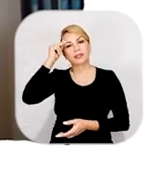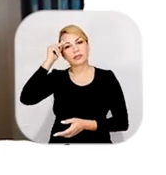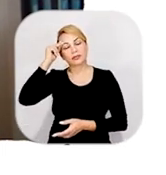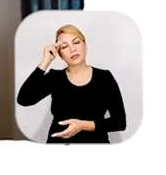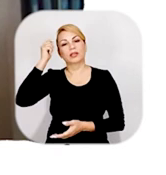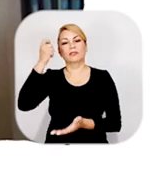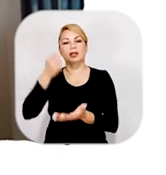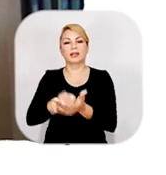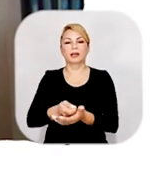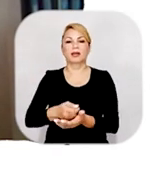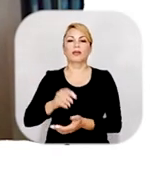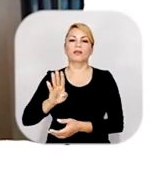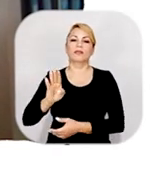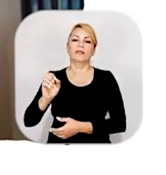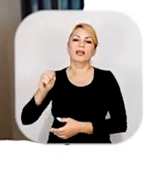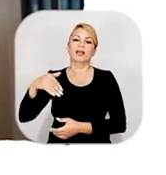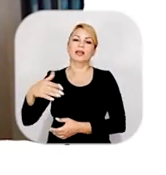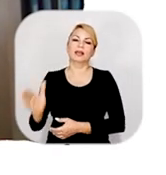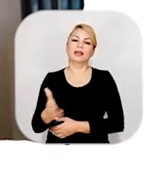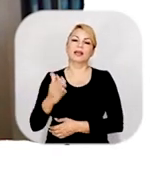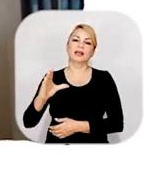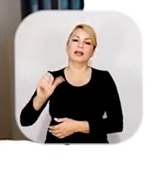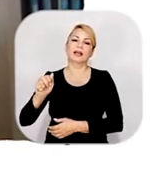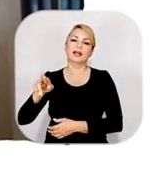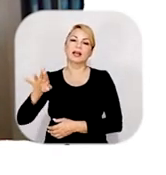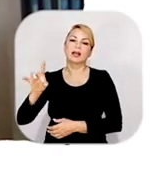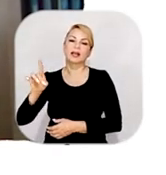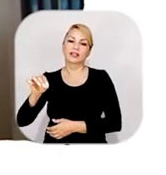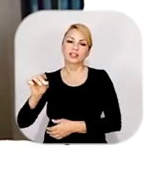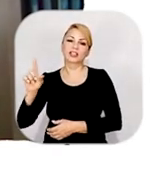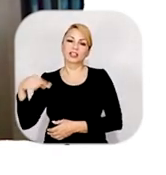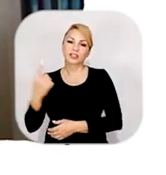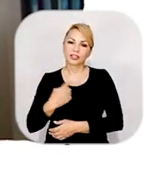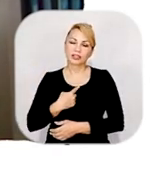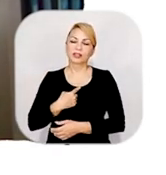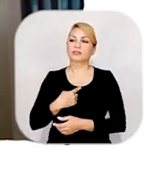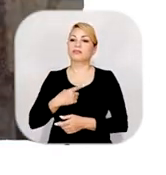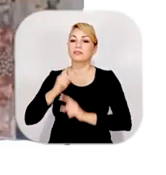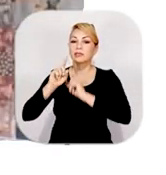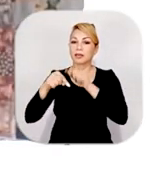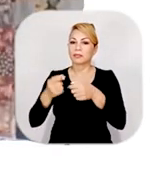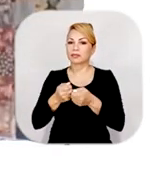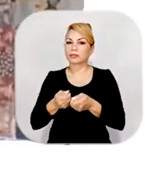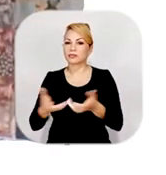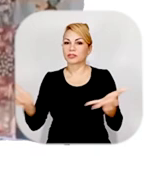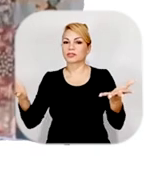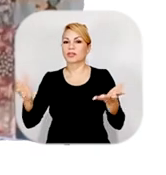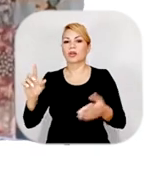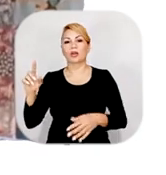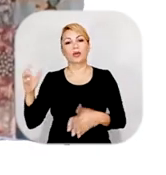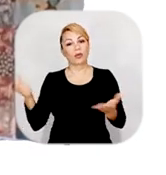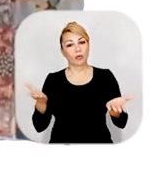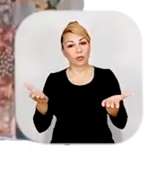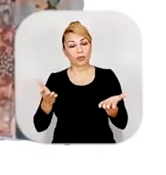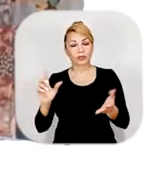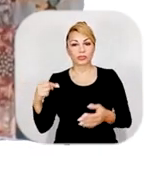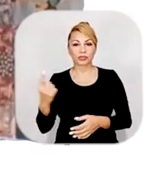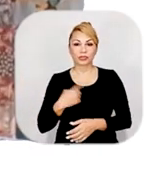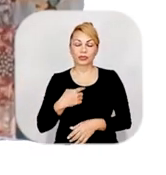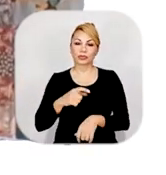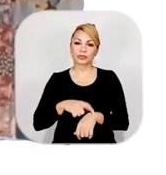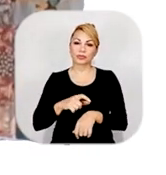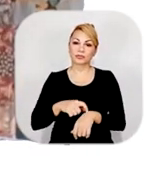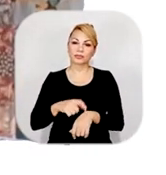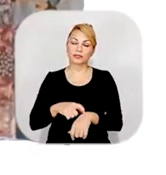e distribuir, né? E isso a gente está com o relógio aí, nós estamos em ano eleitoral, né? Que eles não vão poder aplicar esse